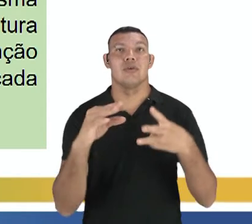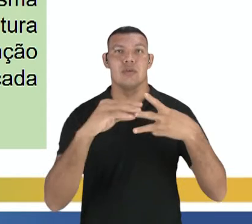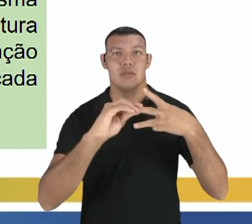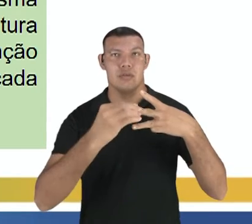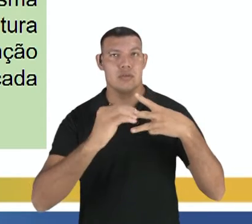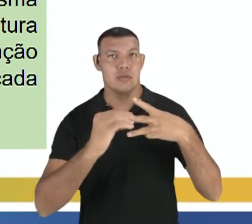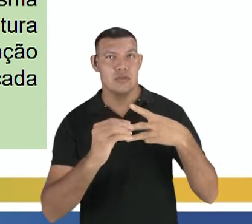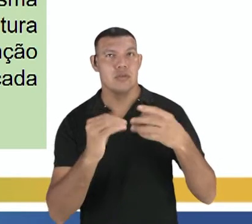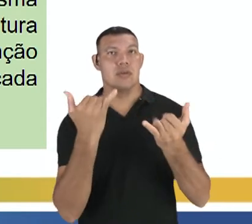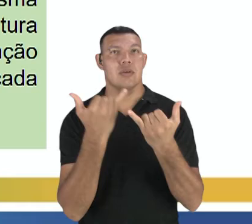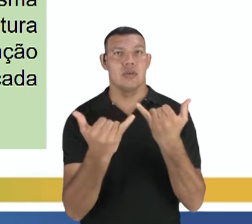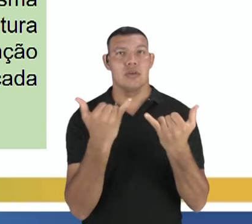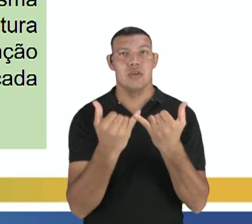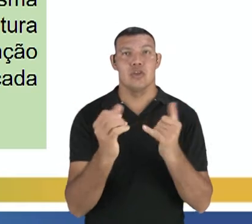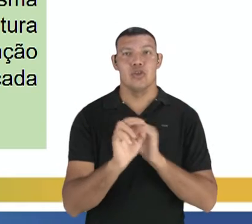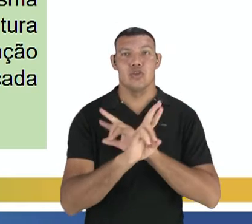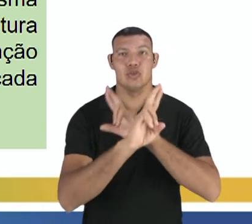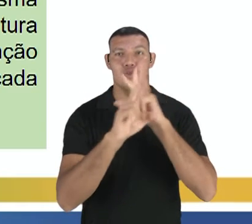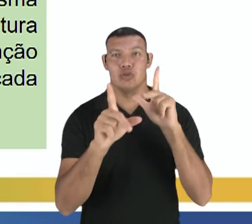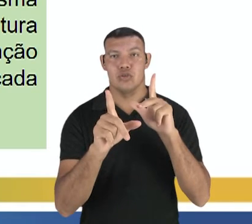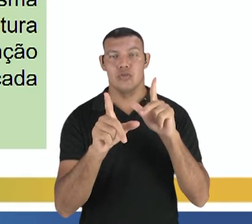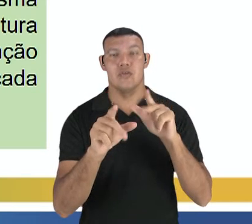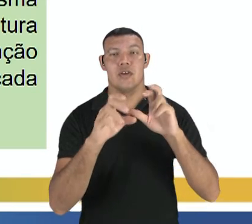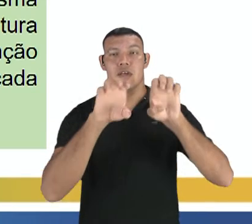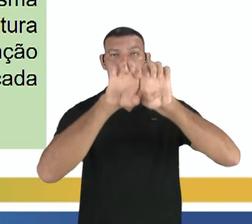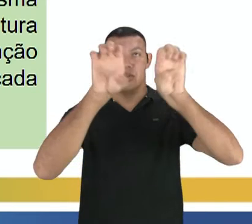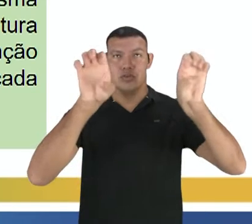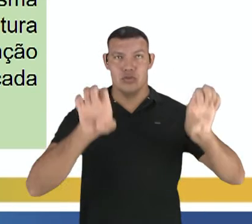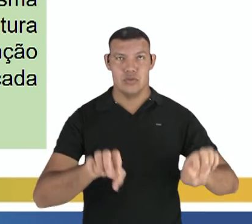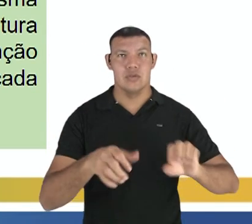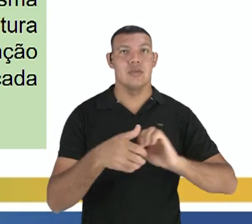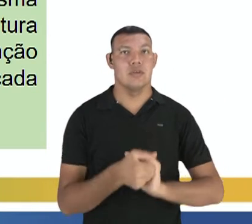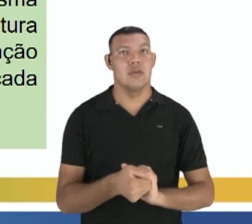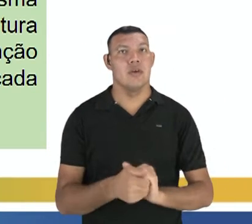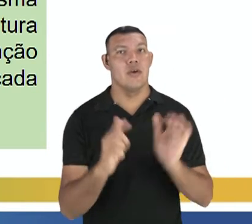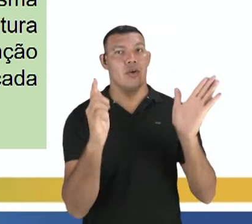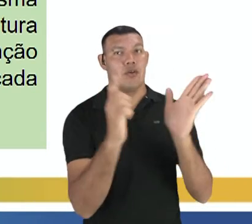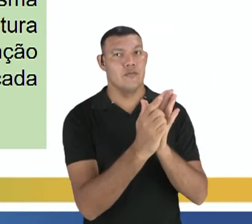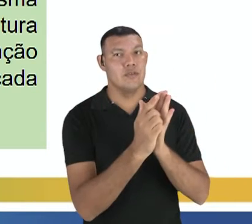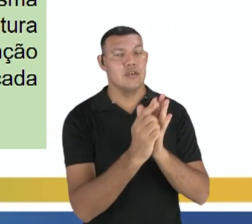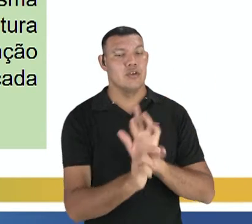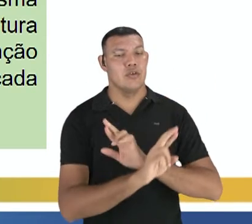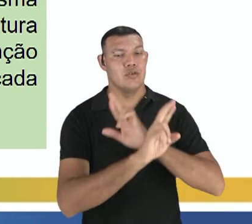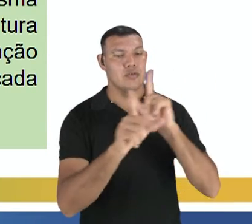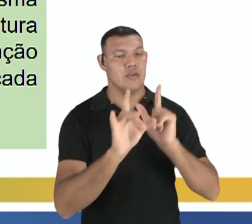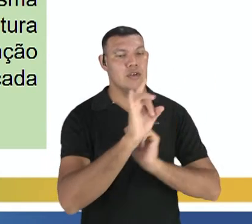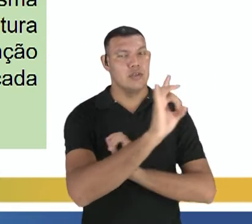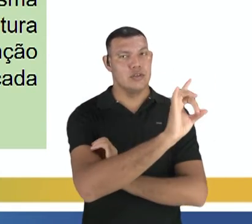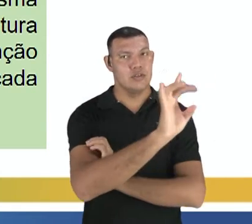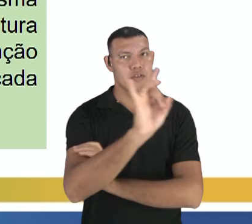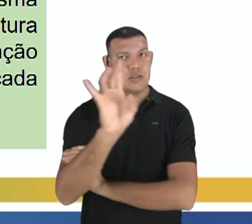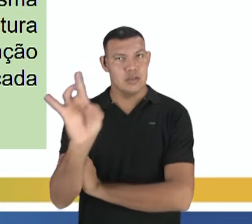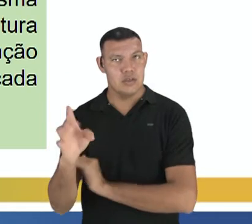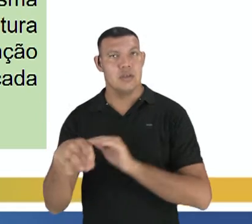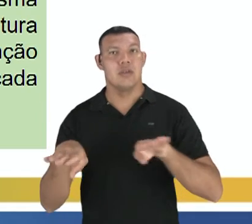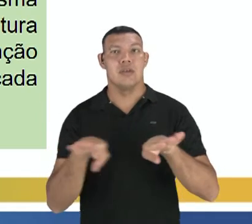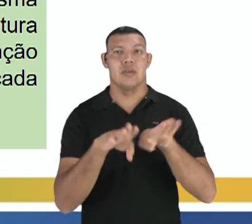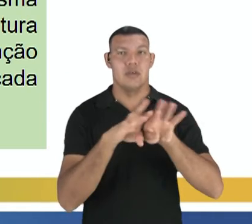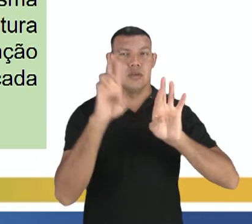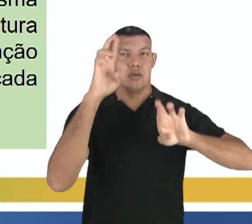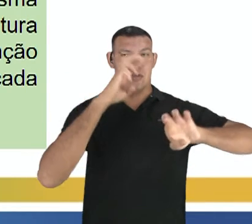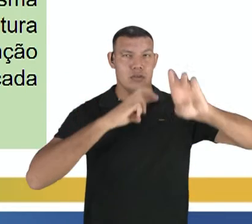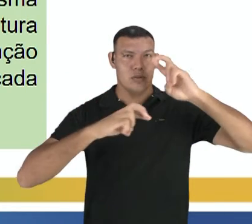diferente. Porém, eles exerciam a mesma função em cada indivíduo. Além disso, eles também